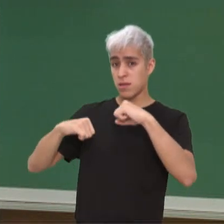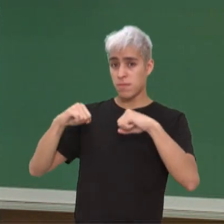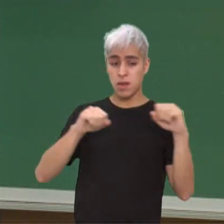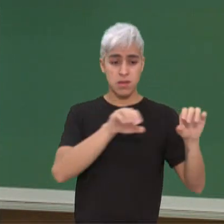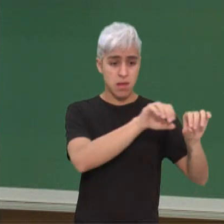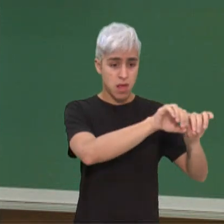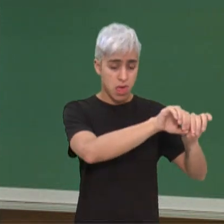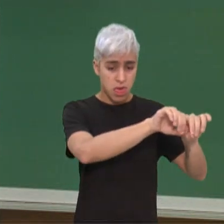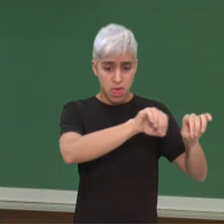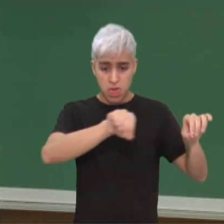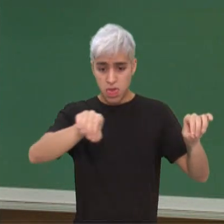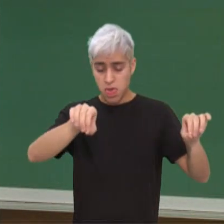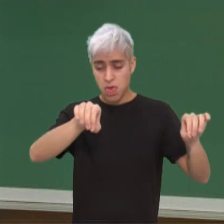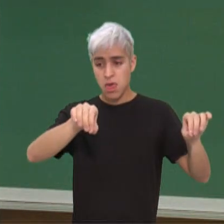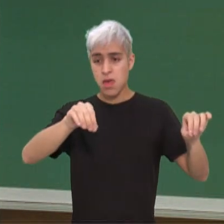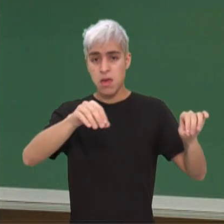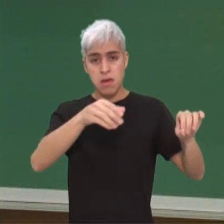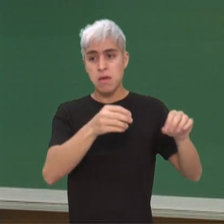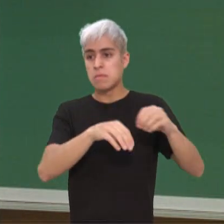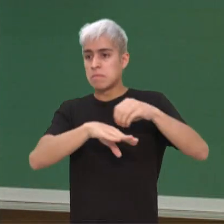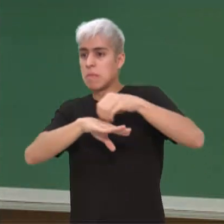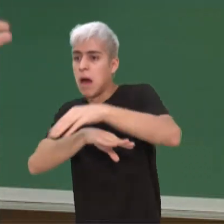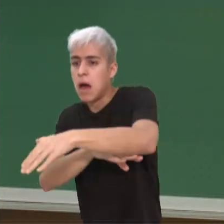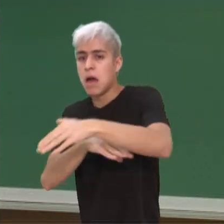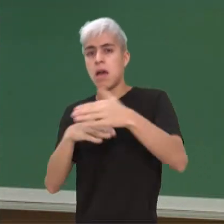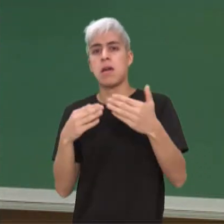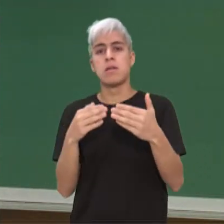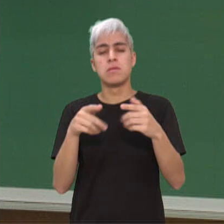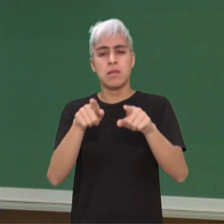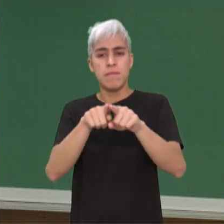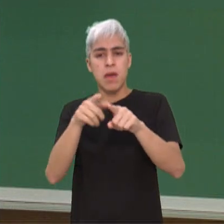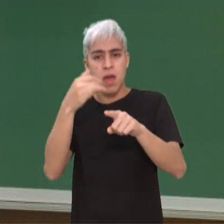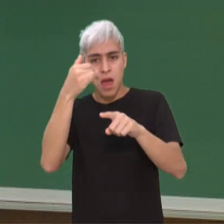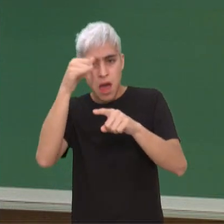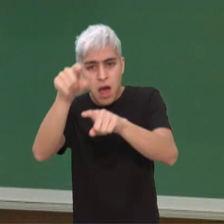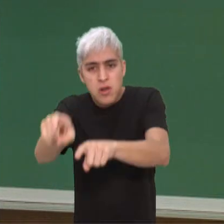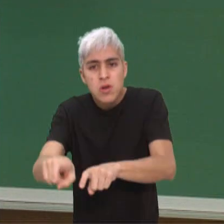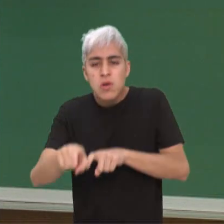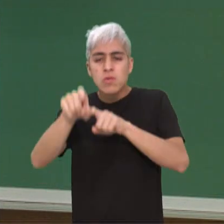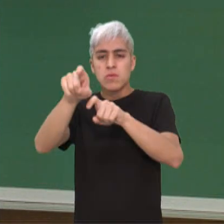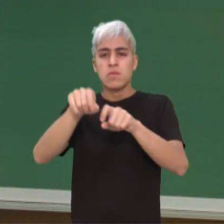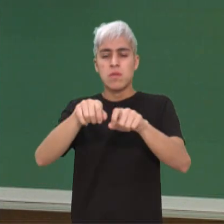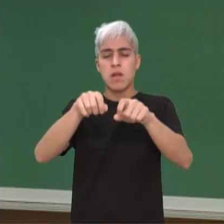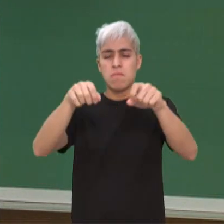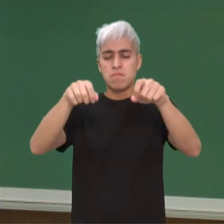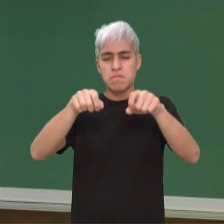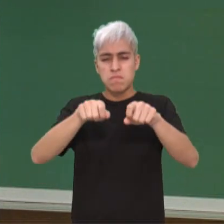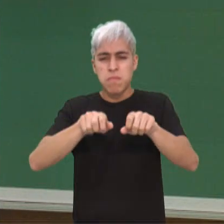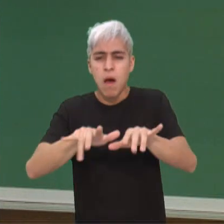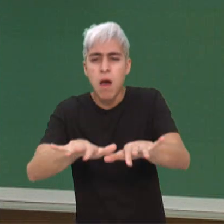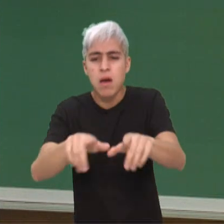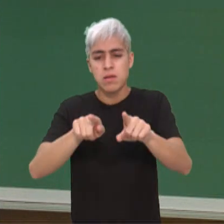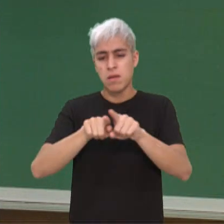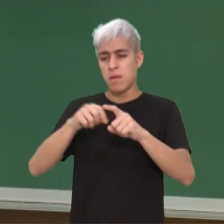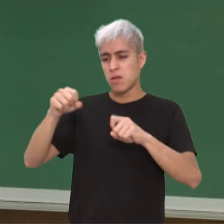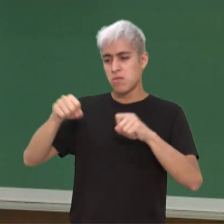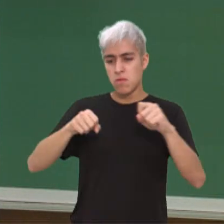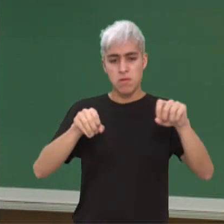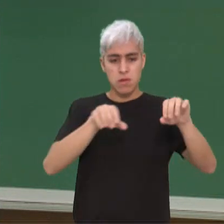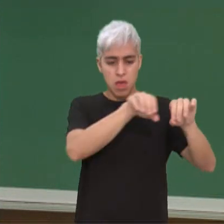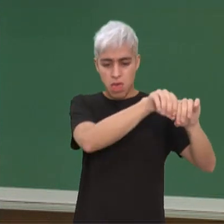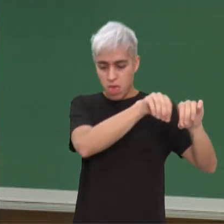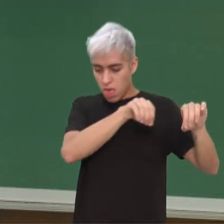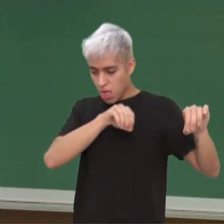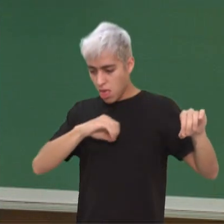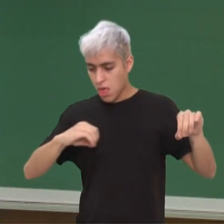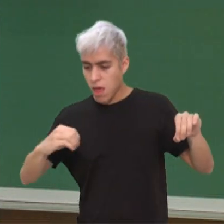doméstico, a questão linkada à agricultura e também a questão industrial,